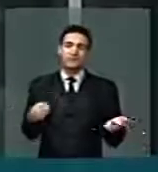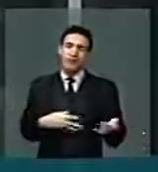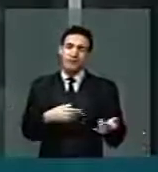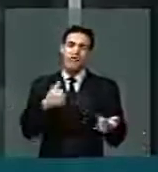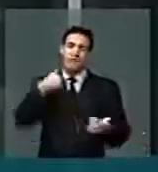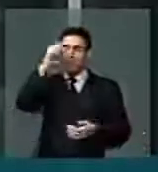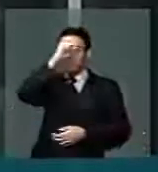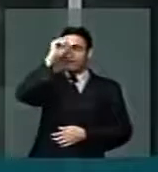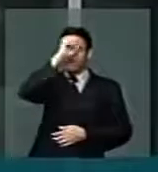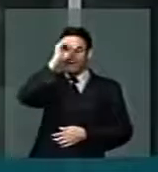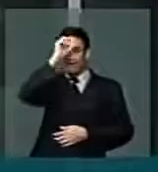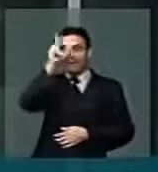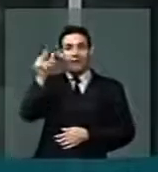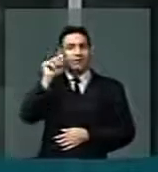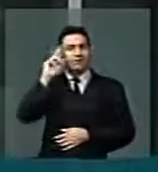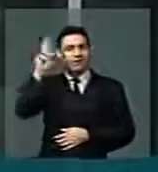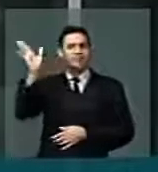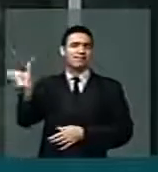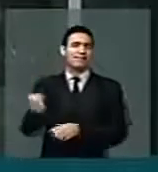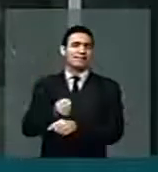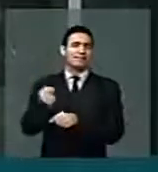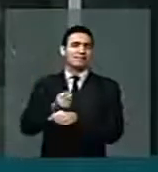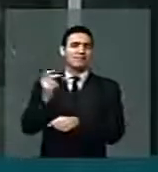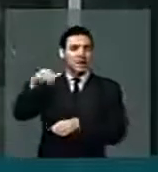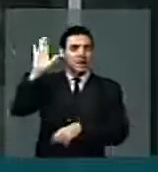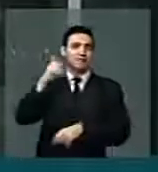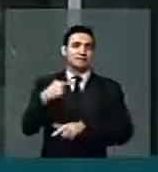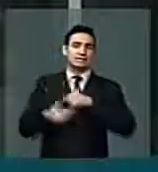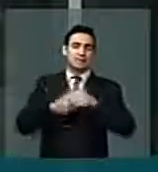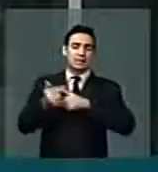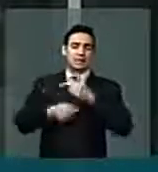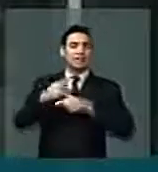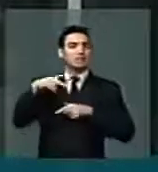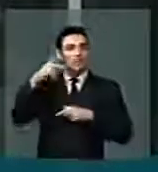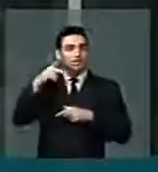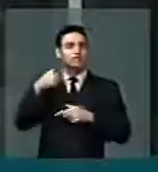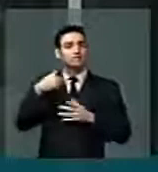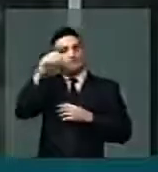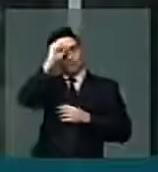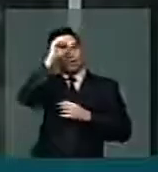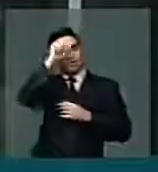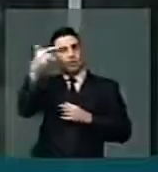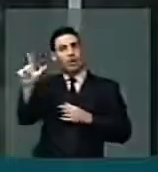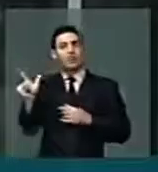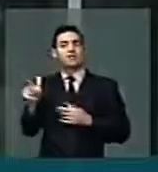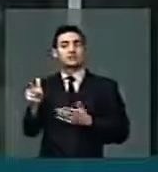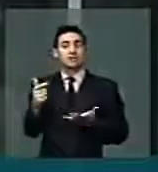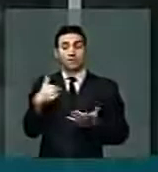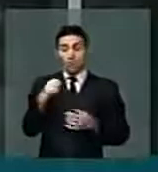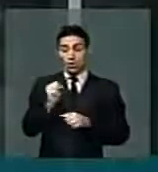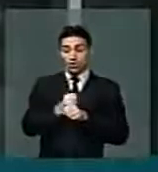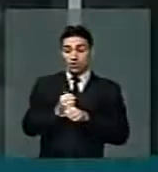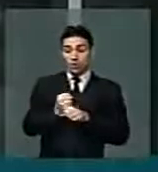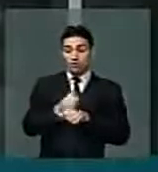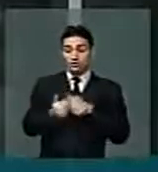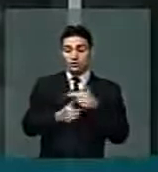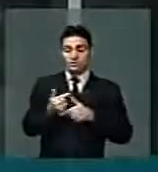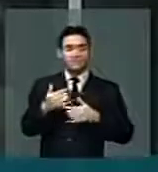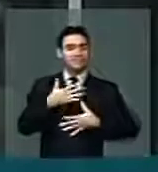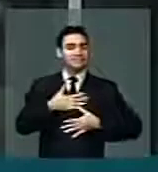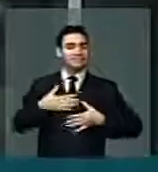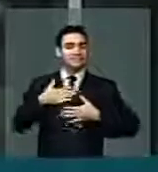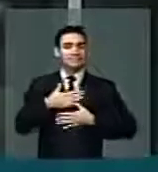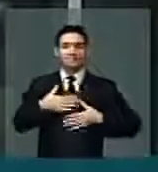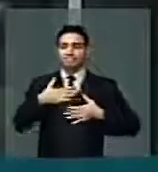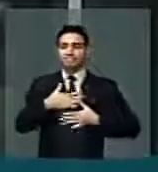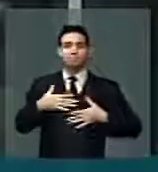do trabalho com a senhora e com os outros colegas também. Mas tem sido 8 anos, muita gratificação para a